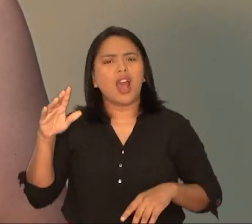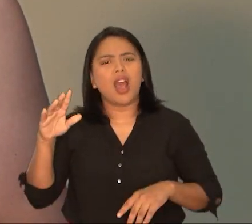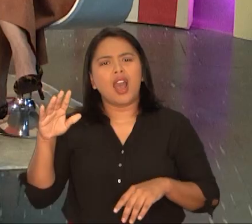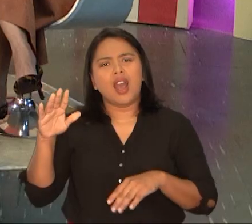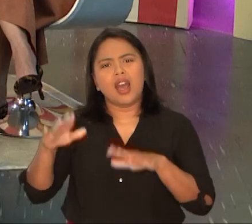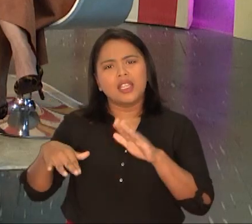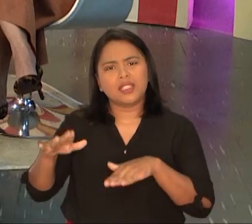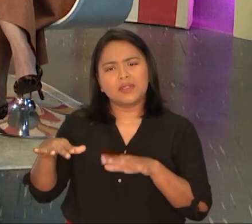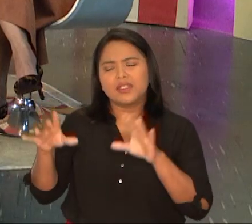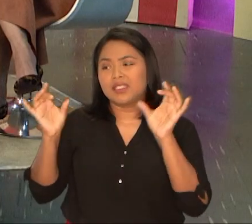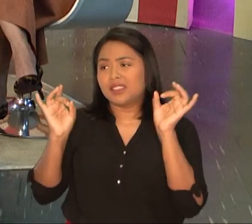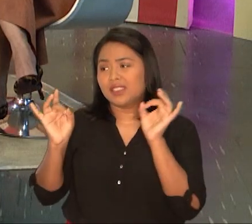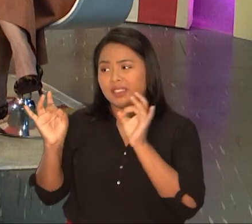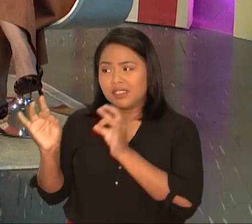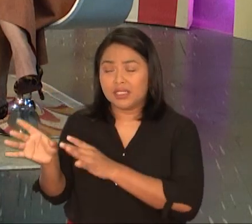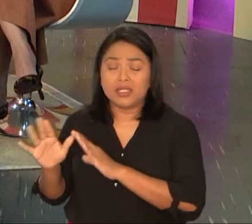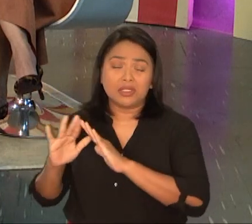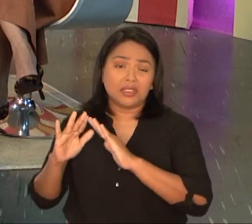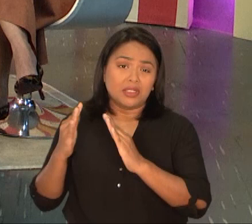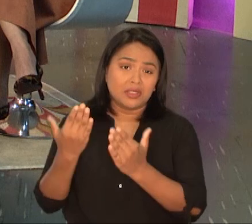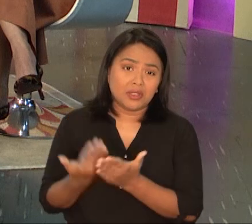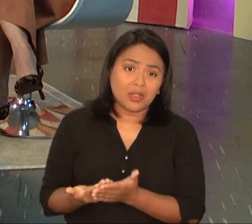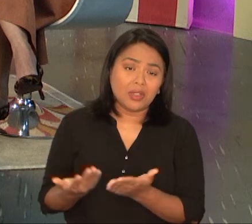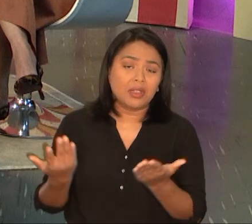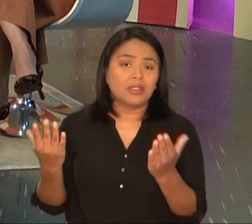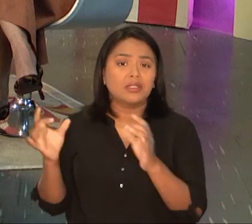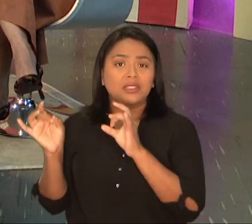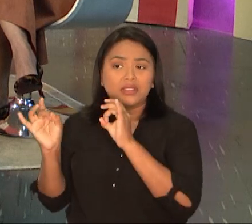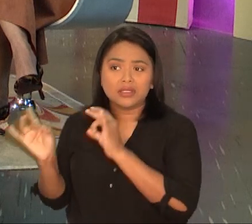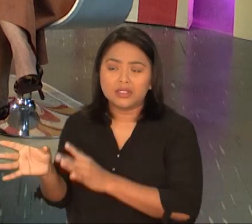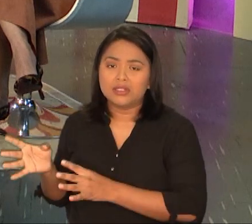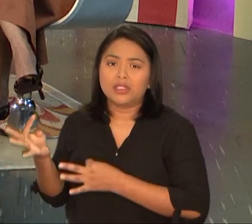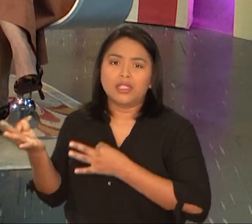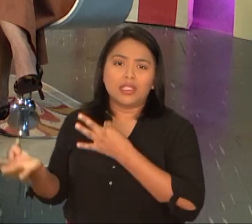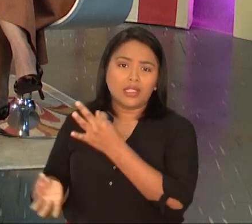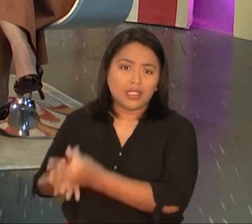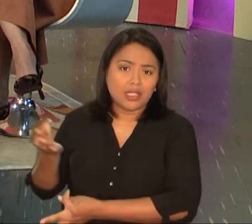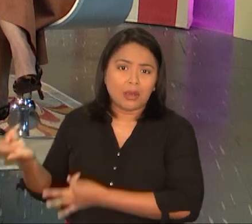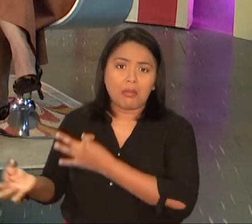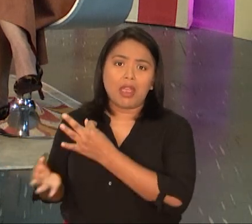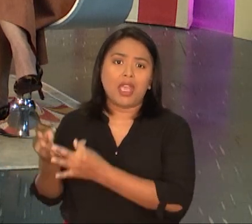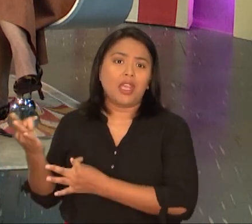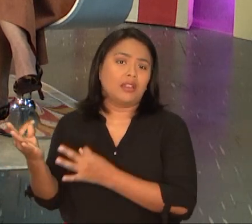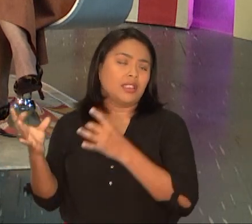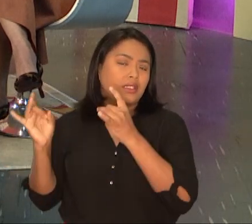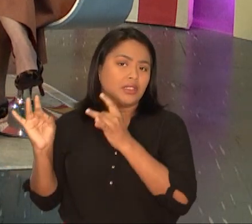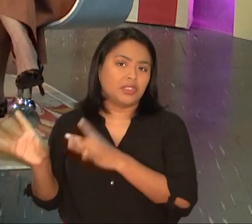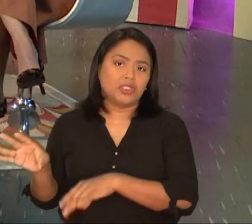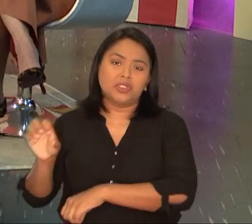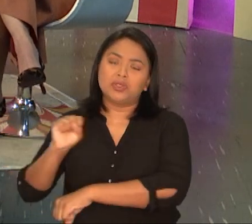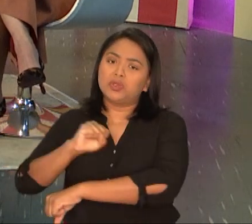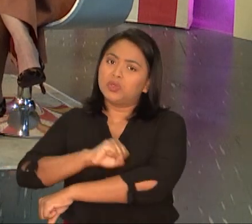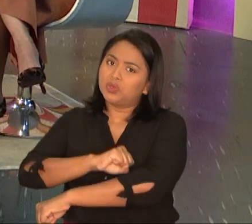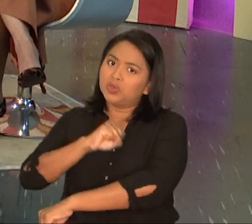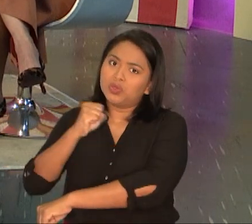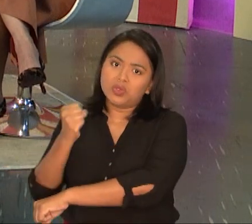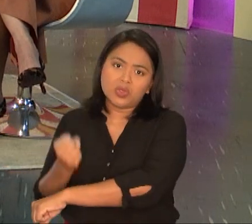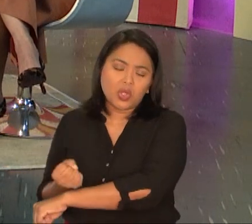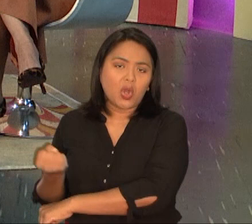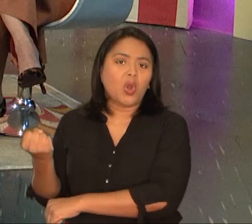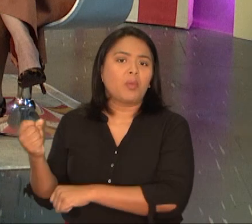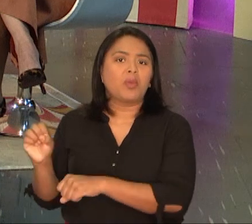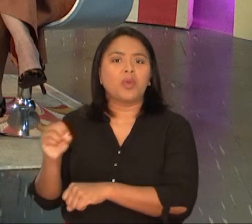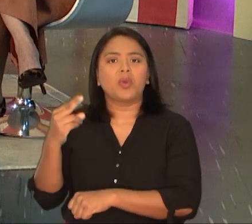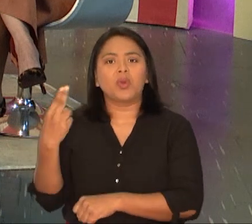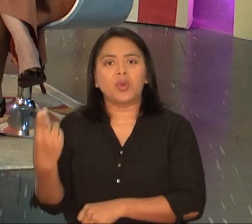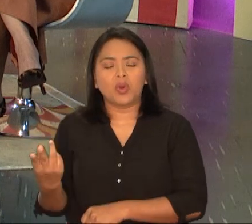numa escola, desistindo das terapias, desistindo de levar num shopping, num aniversário, porque